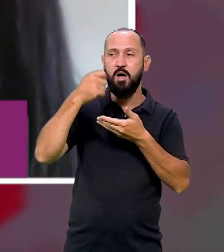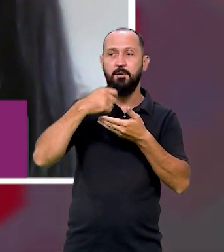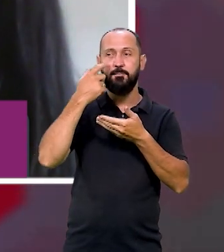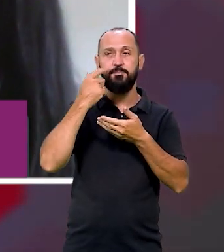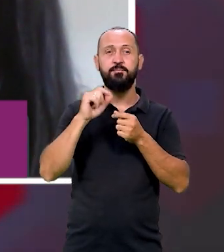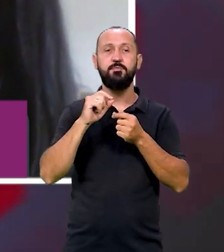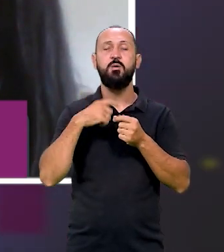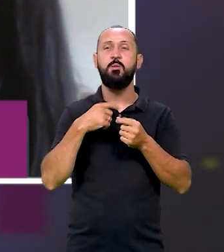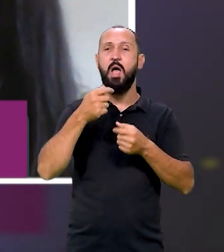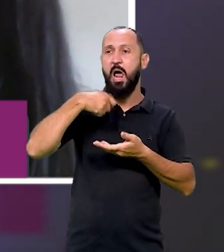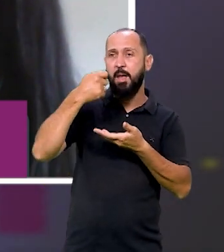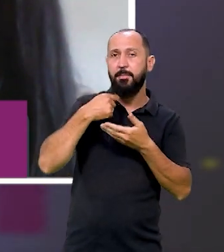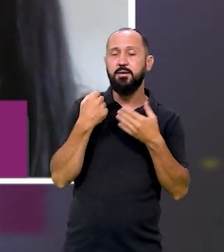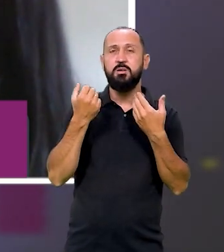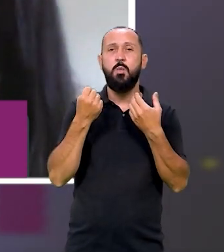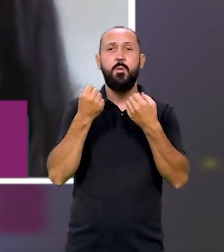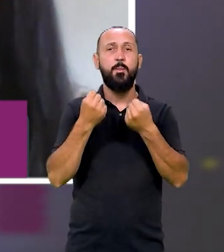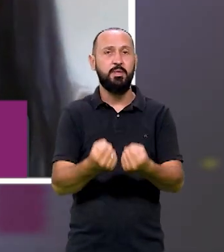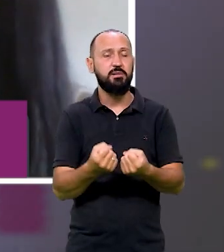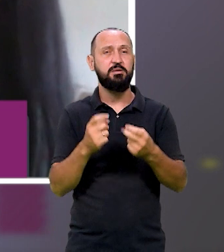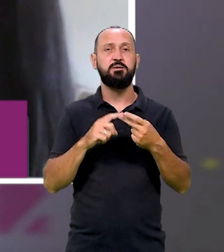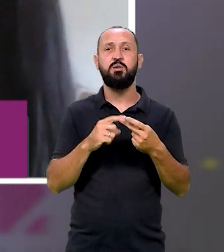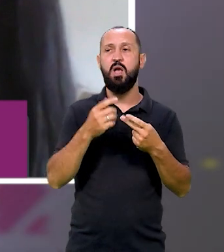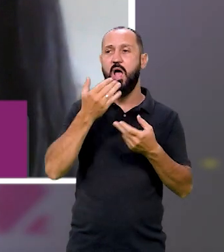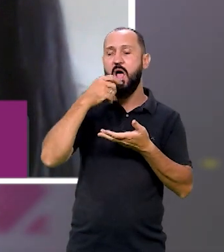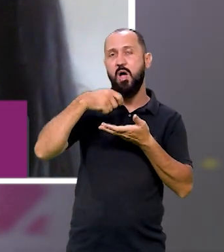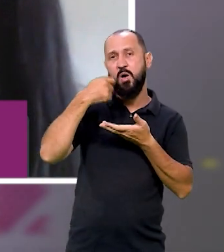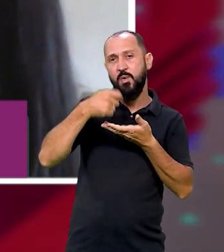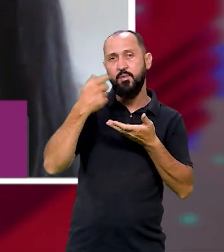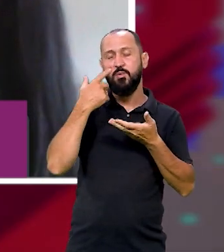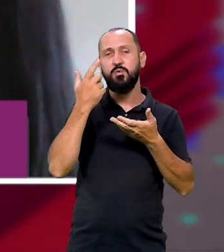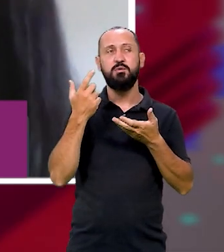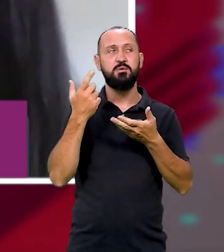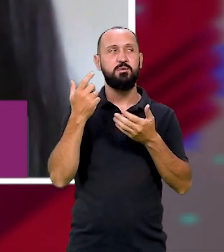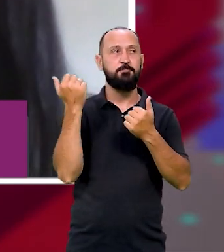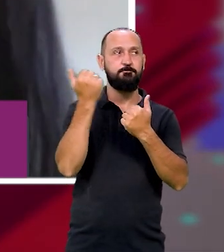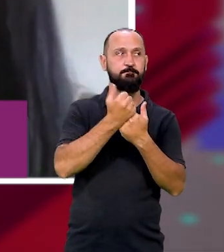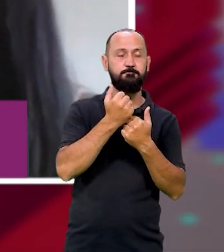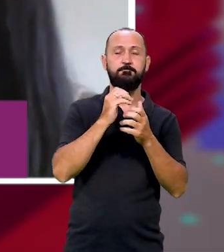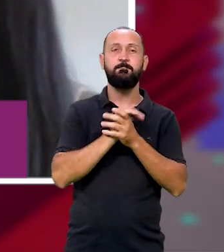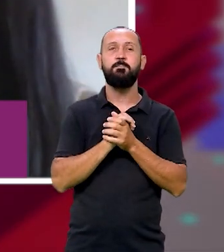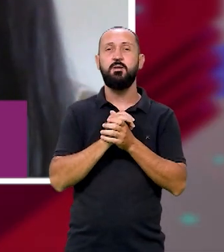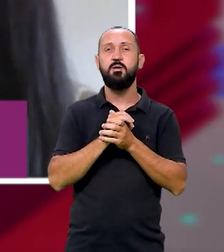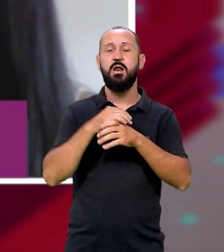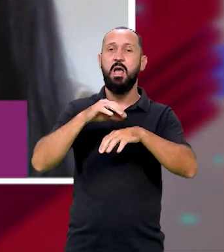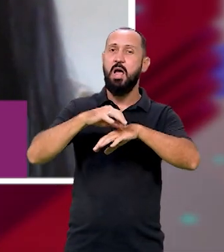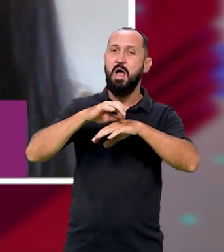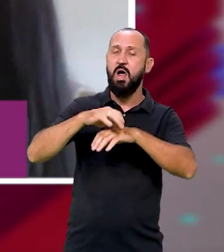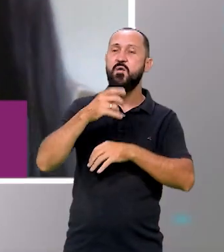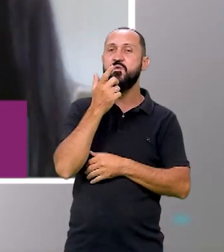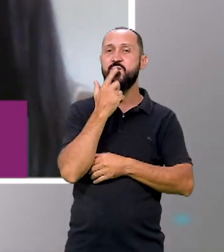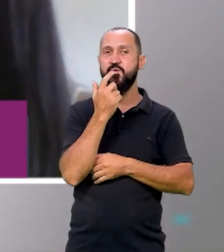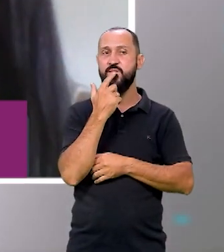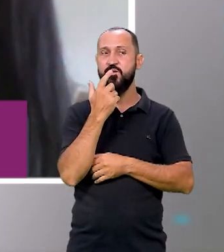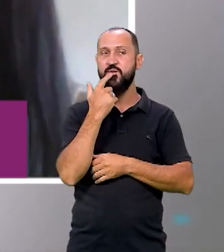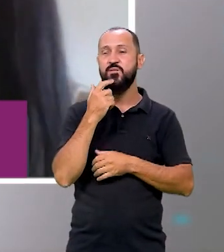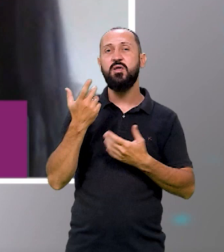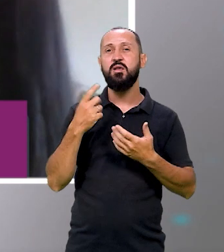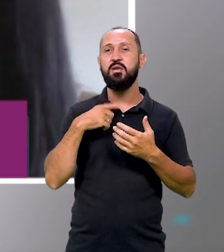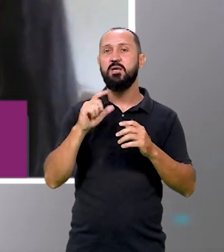alimentação, né? Mantenha, às vezes, uma alimentação muito pesada, uma alimentação com muitos Isso. embutidos, muita carne